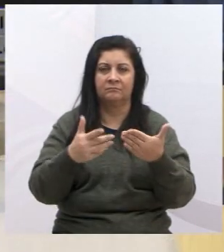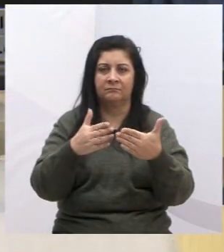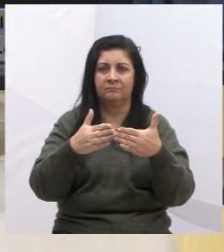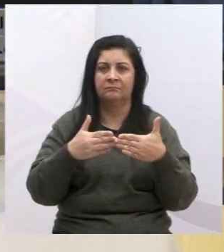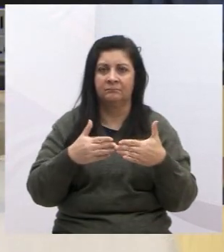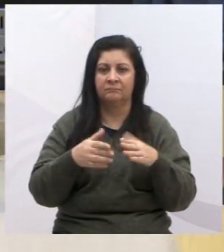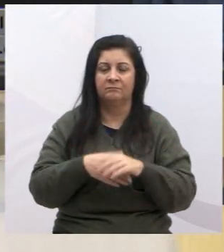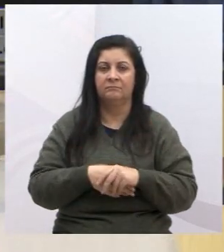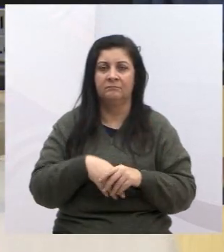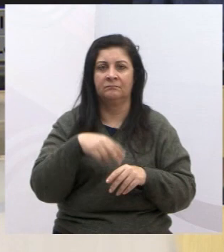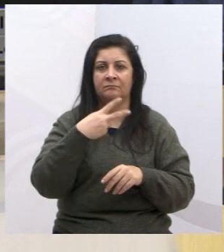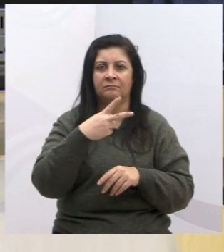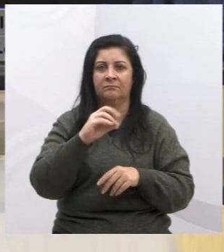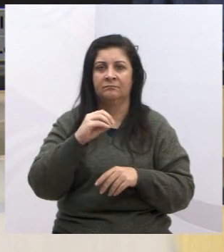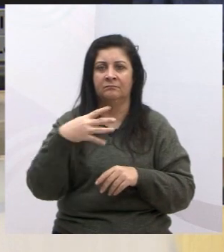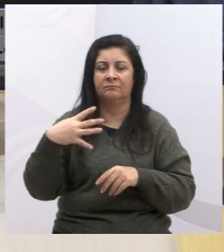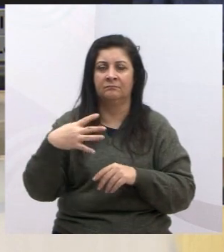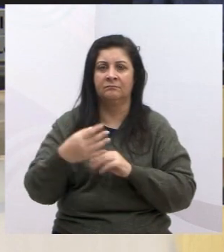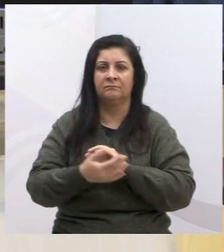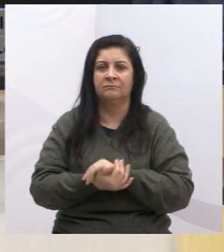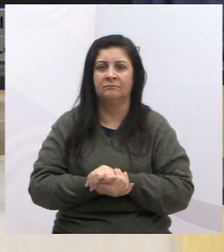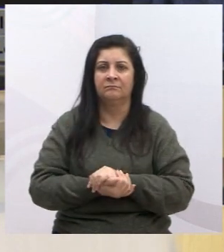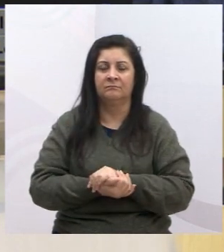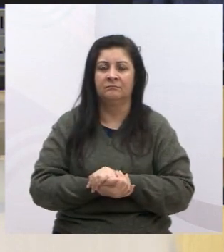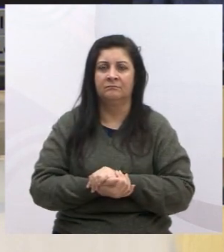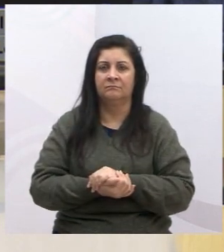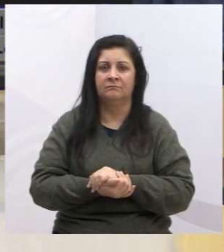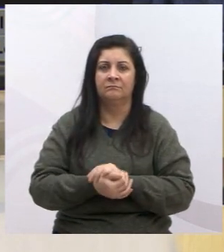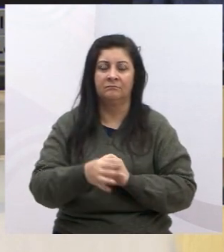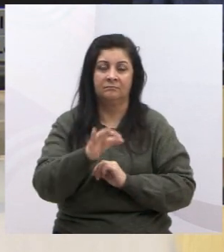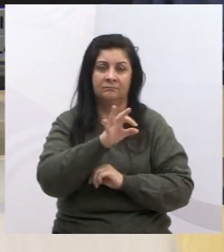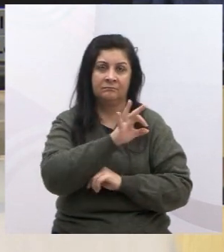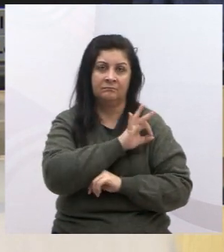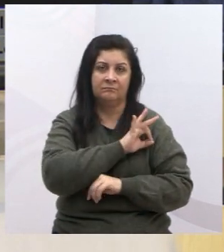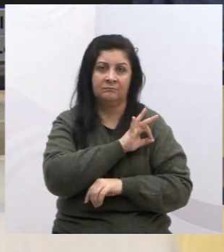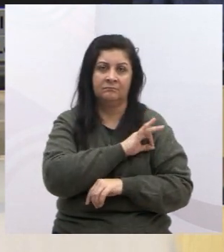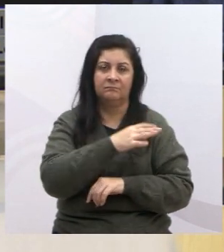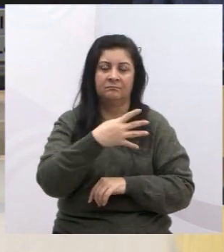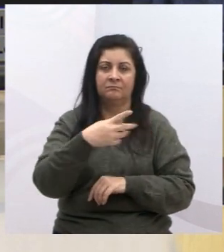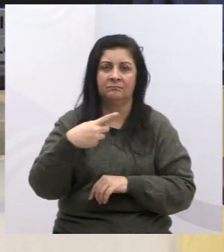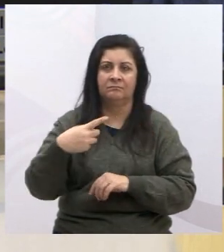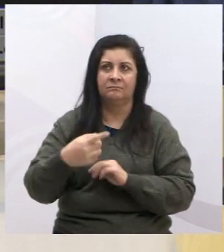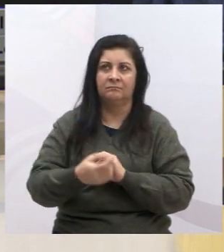Requerimento 204 ao 41º